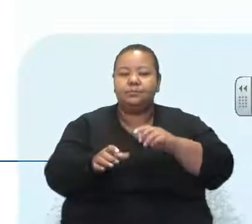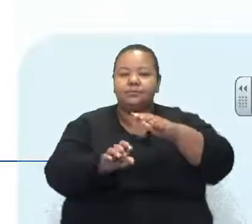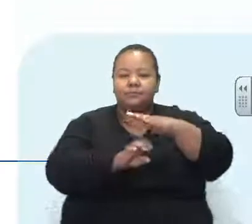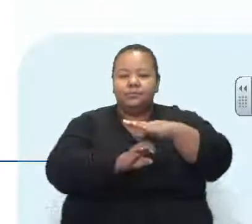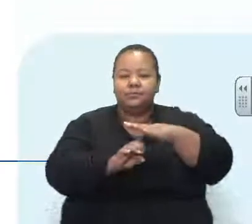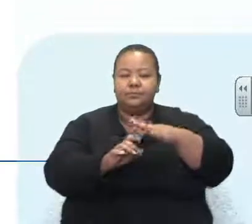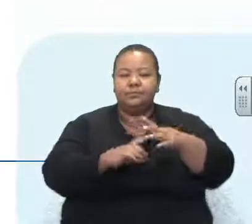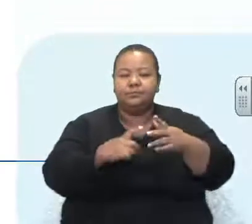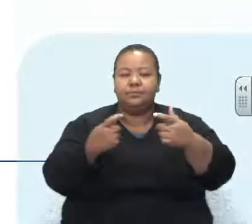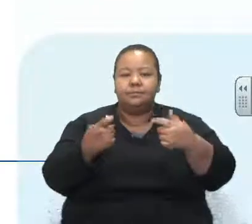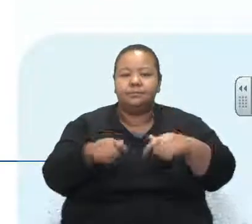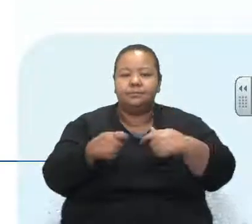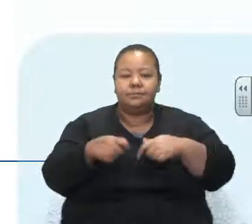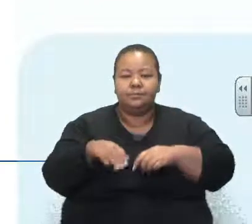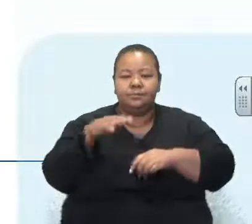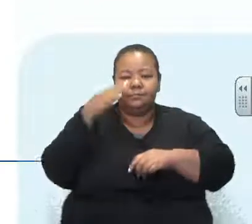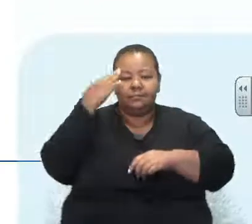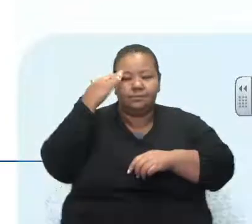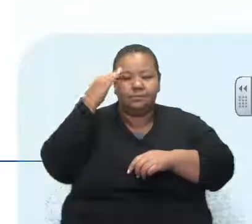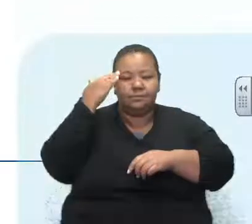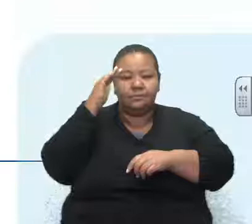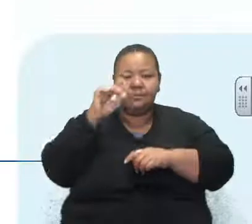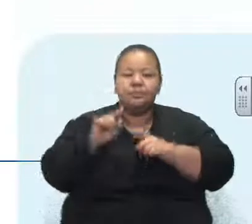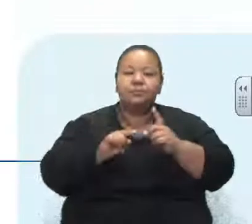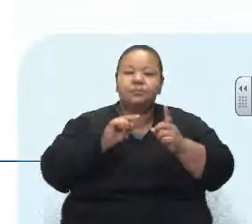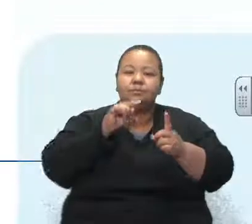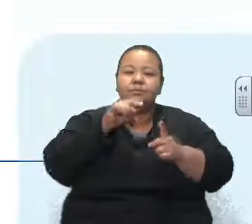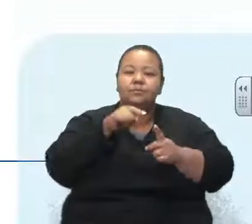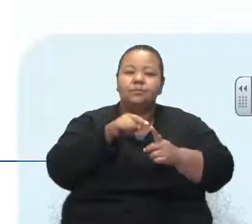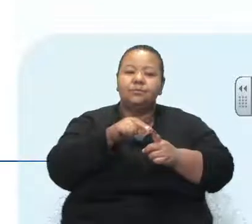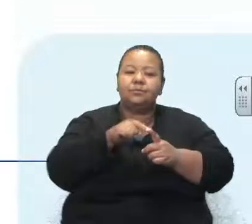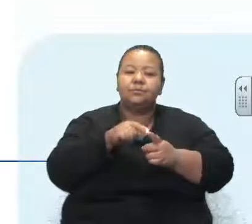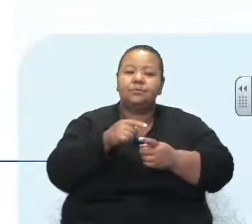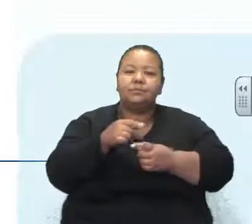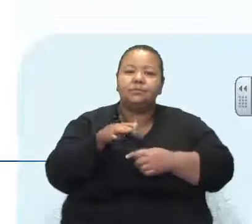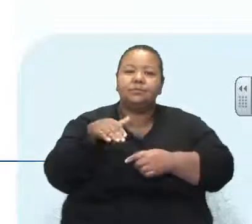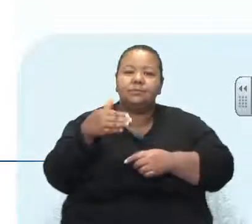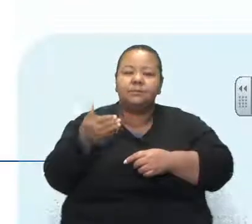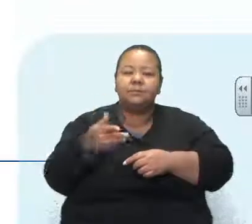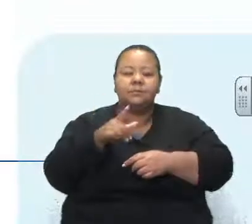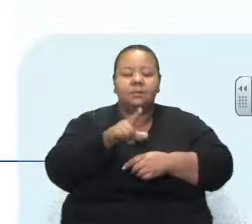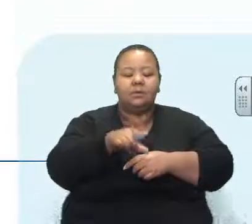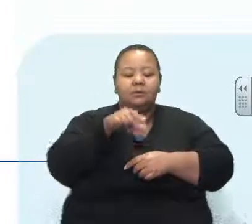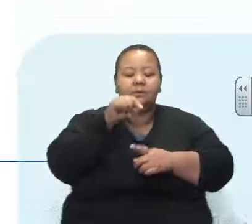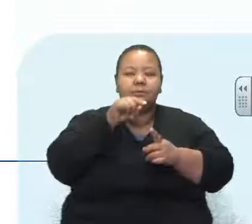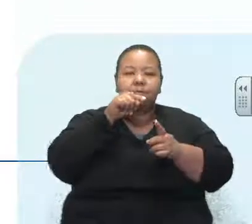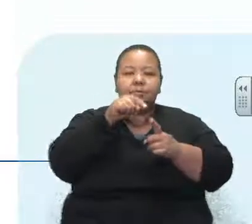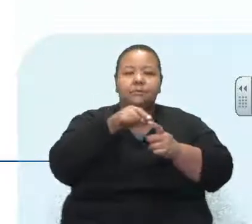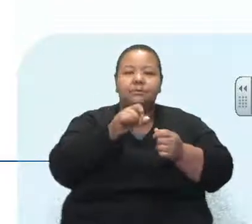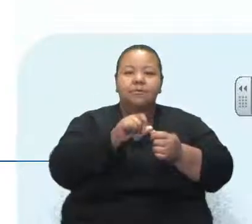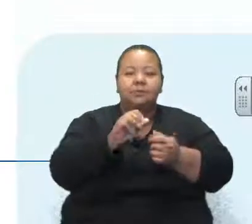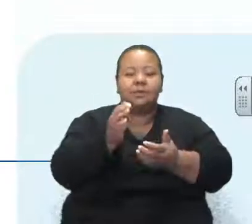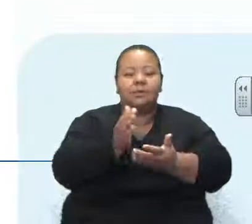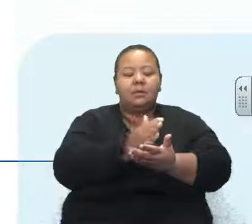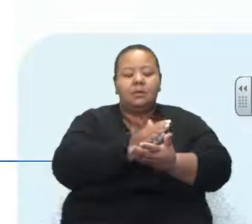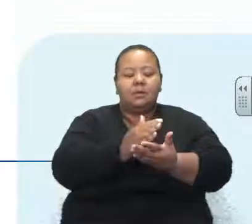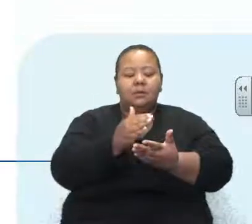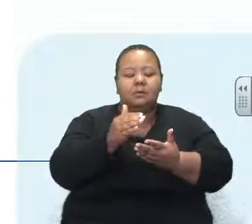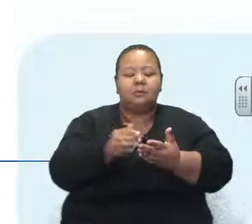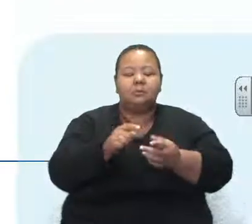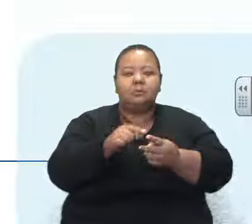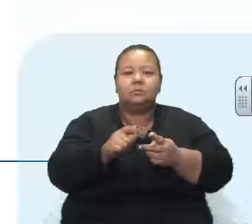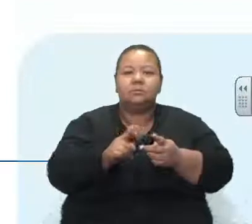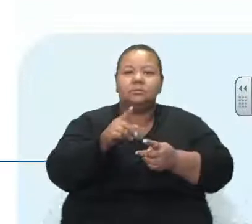elas precisam definir os objetivos. Mas quando ela está definindo o objetivo, ela vai desmembrar esse objetivo em quê?